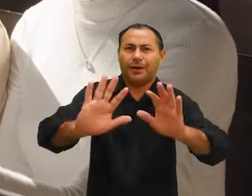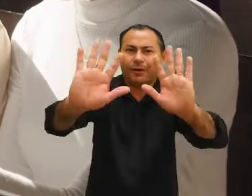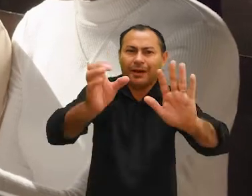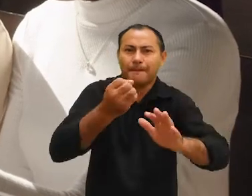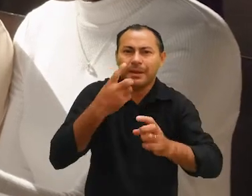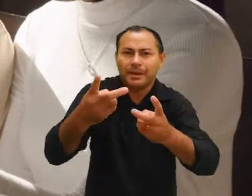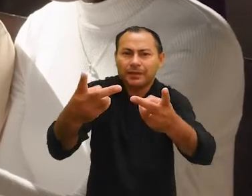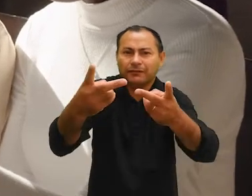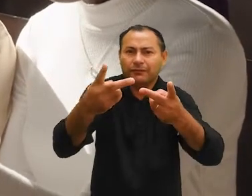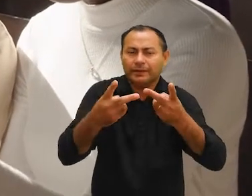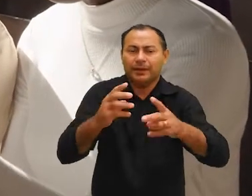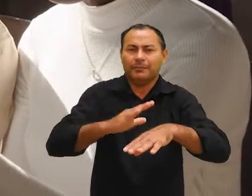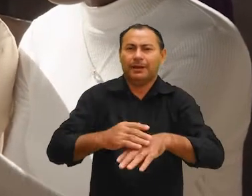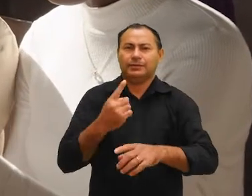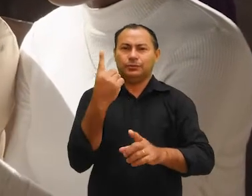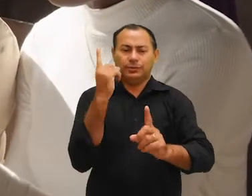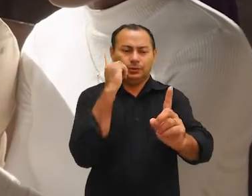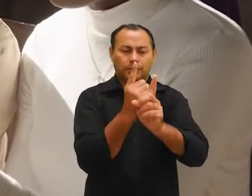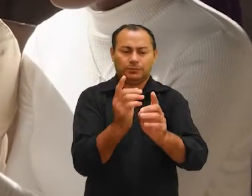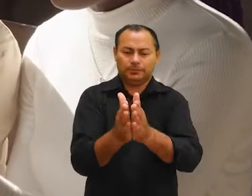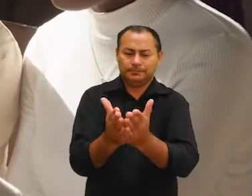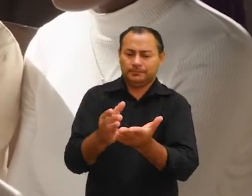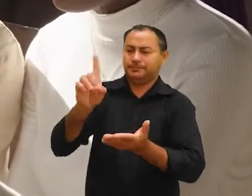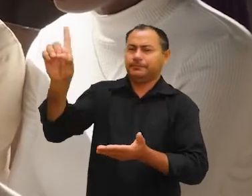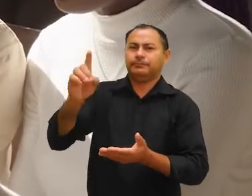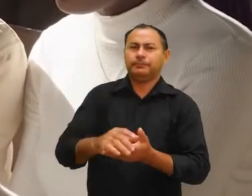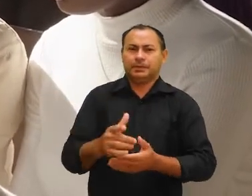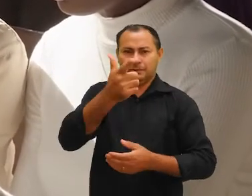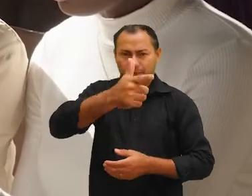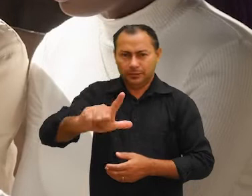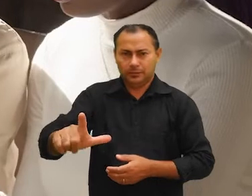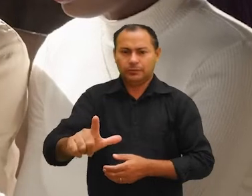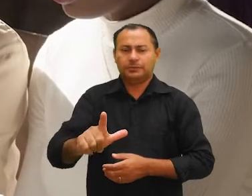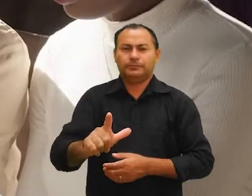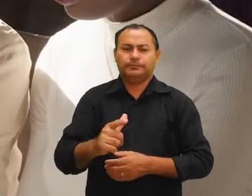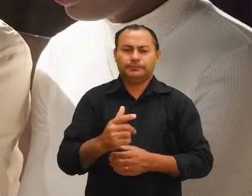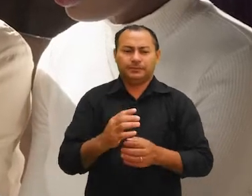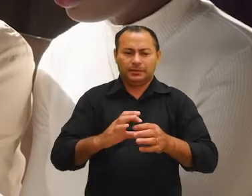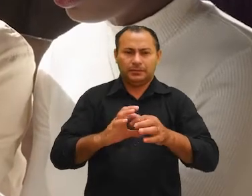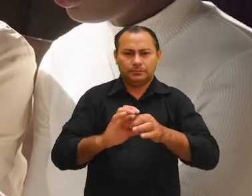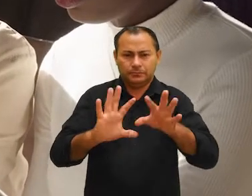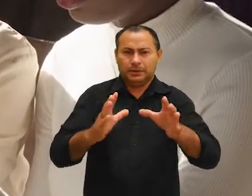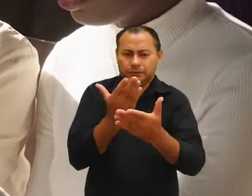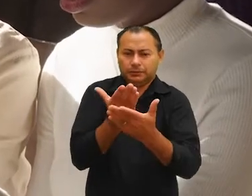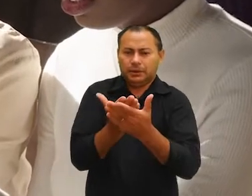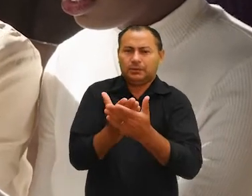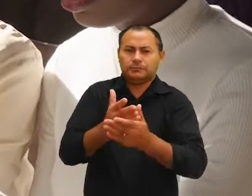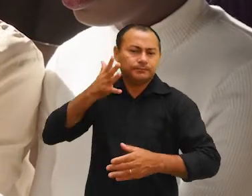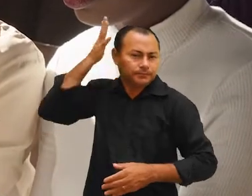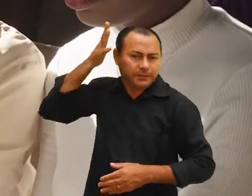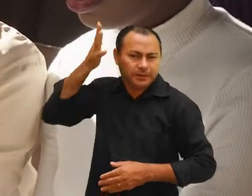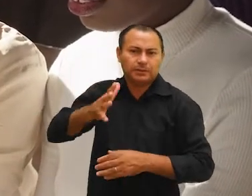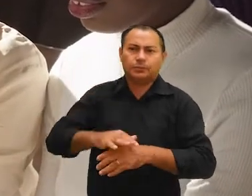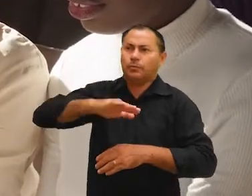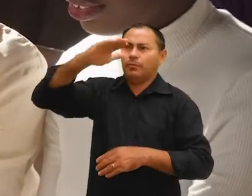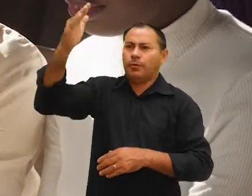o Olá sejam muito bem vindo a mais um encontro com a palavra mais uma vez estamos a postos para estudar o sermão